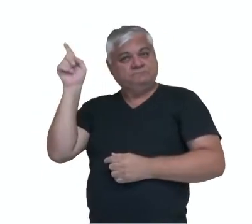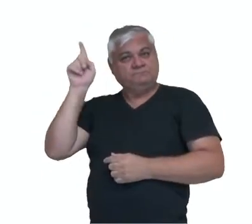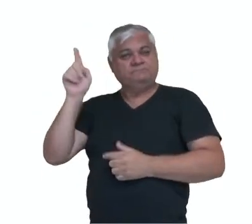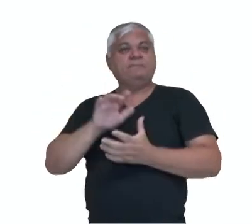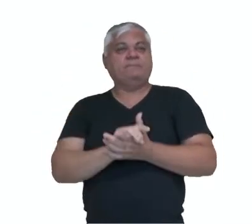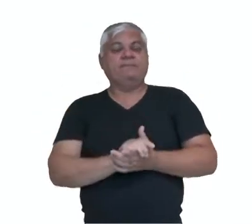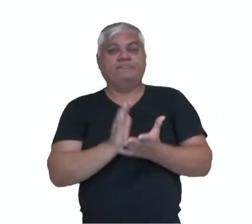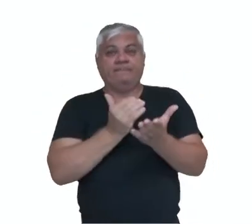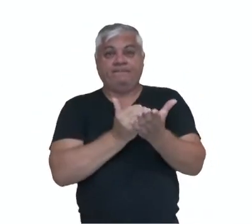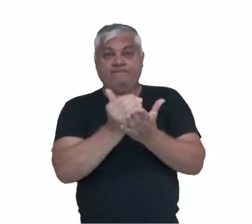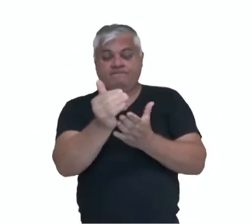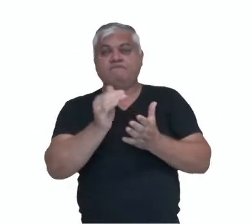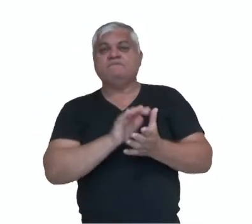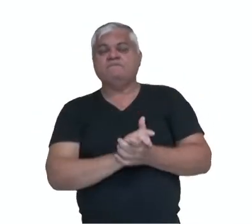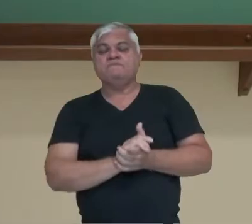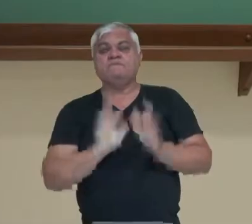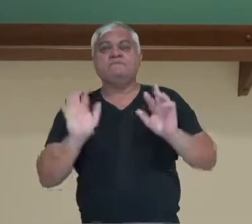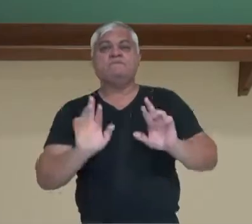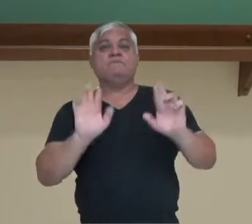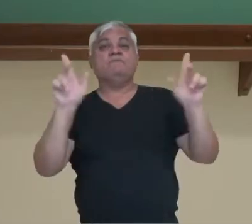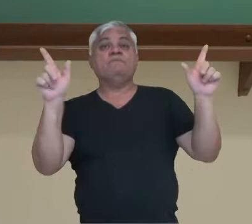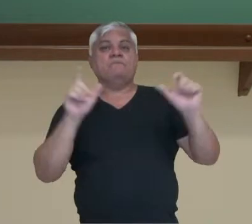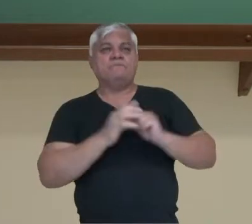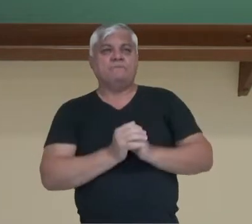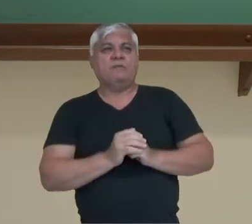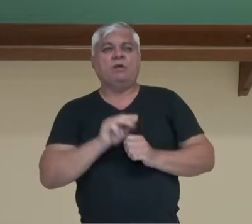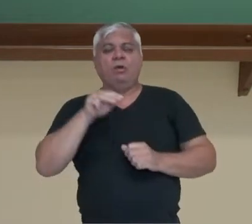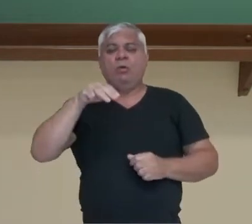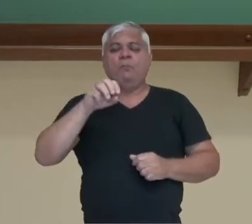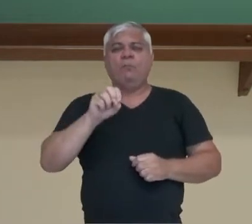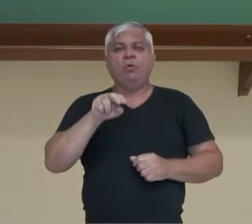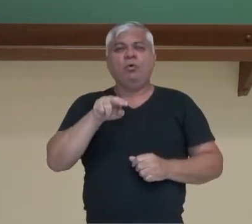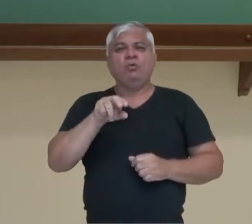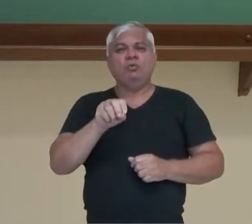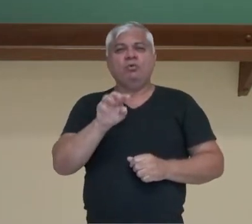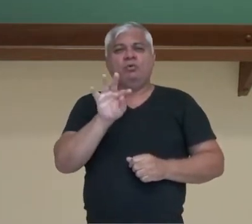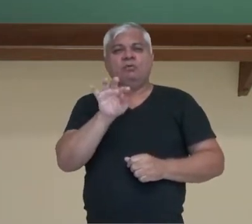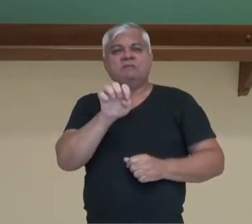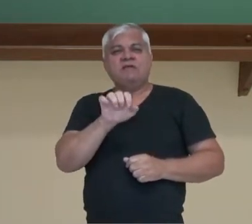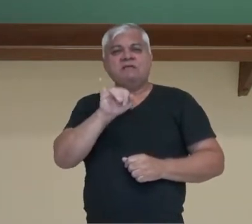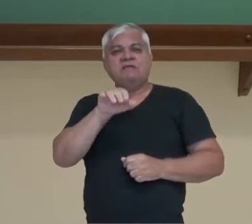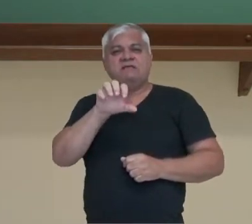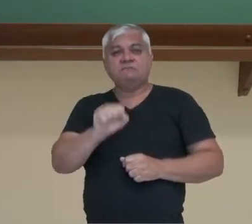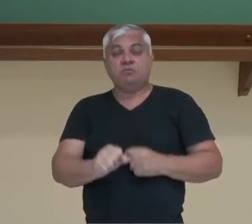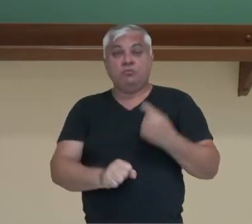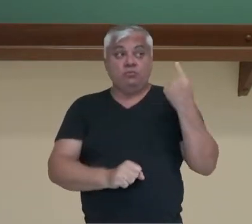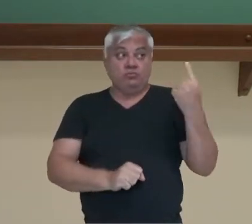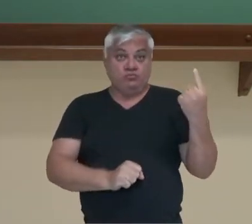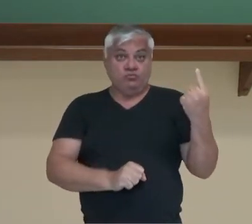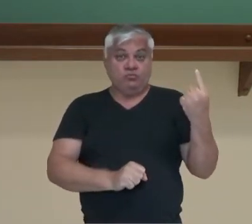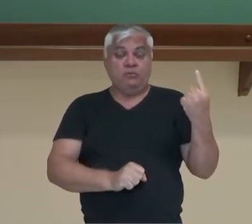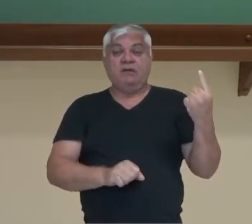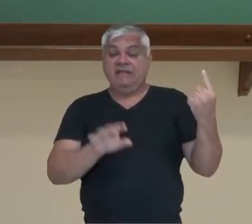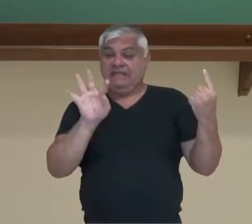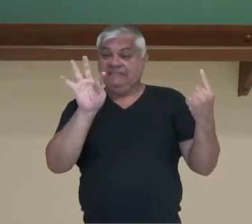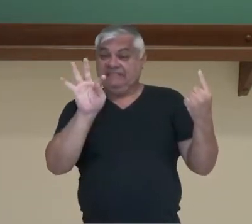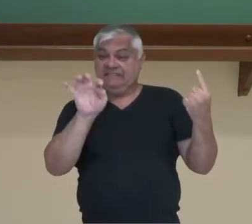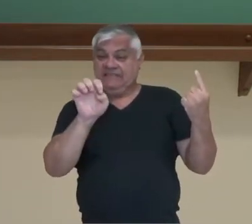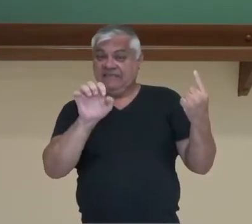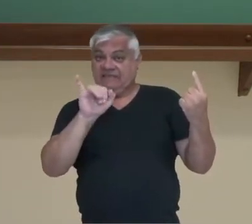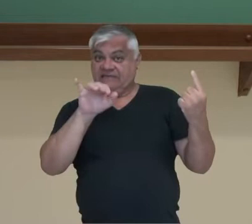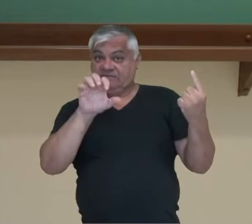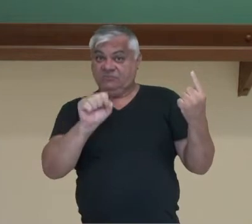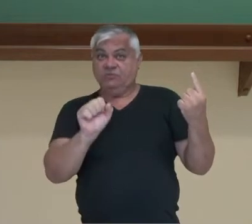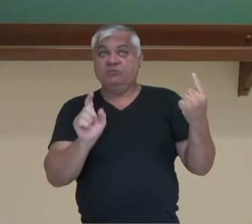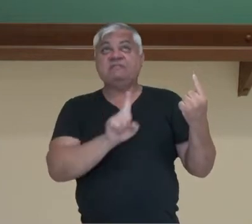começo de conversa, né? Vamos tentar diferenciar o que é um monoteísmo de um politeísmo, né? Mono, um, teísmo, Deus, né? As duas são